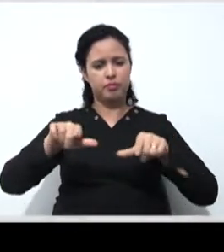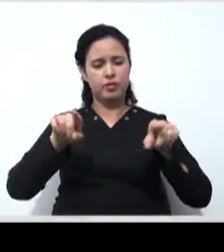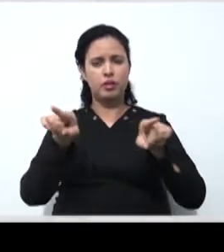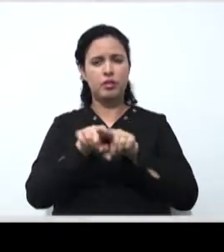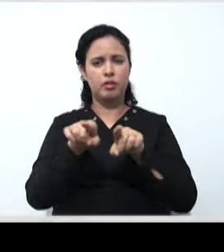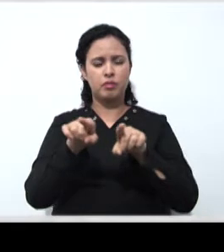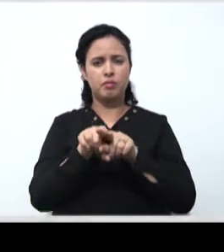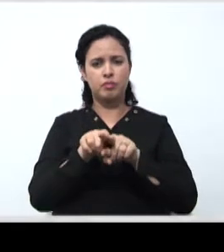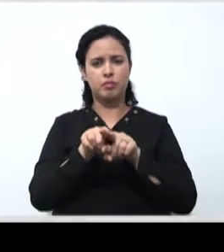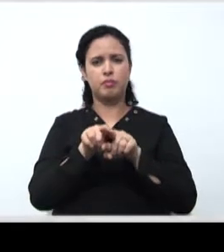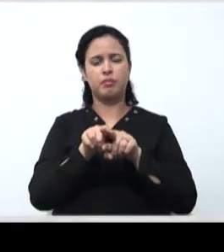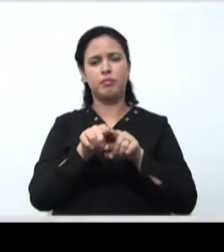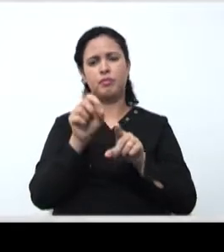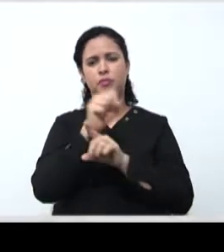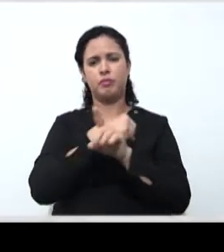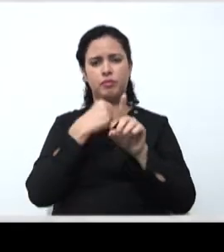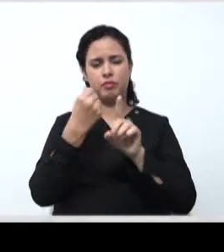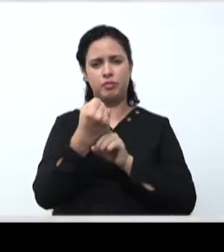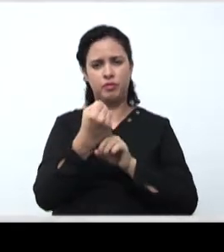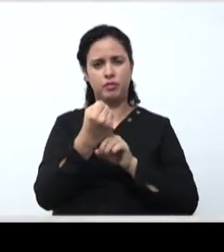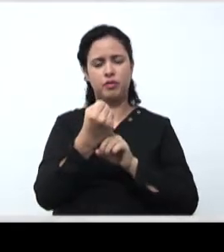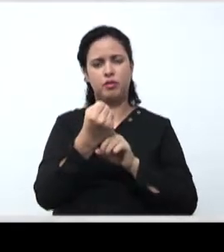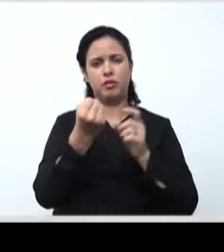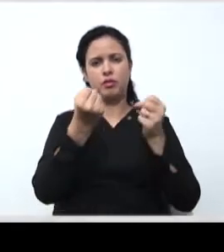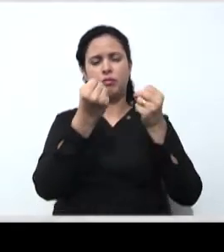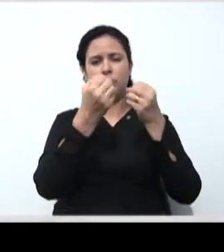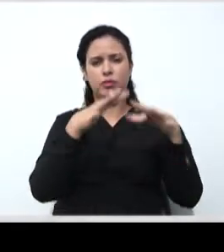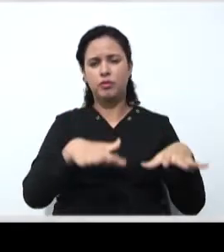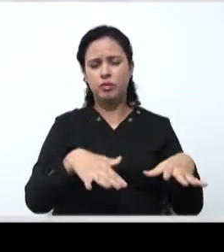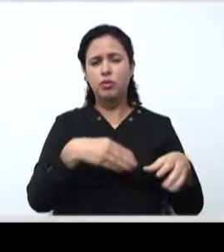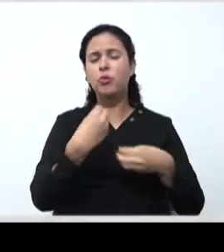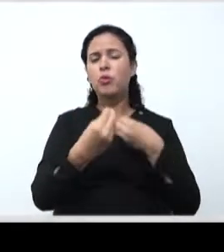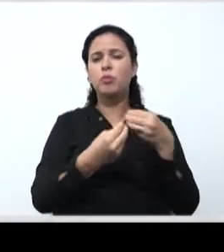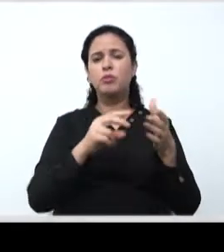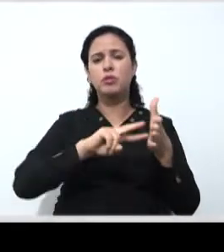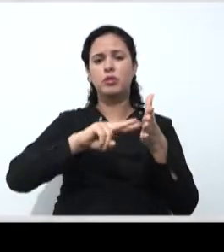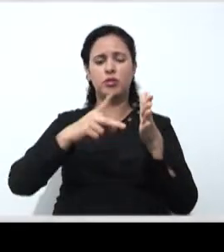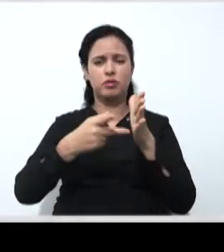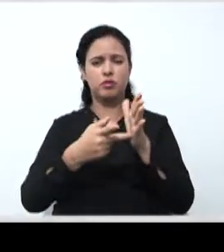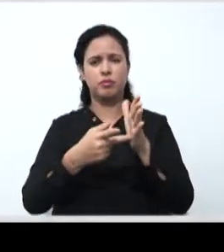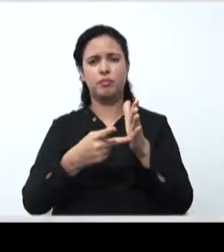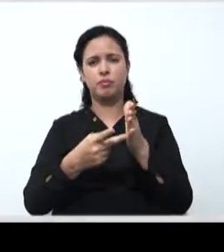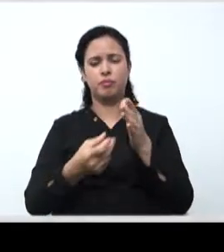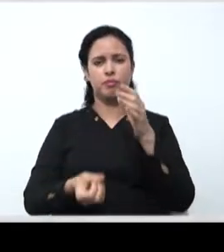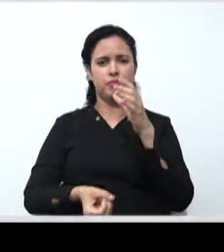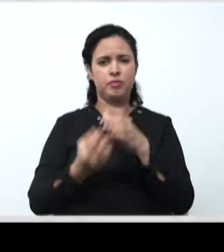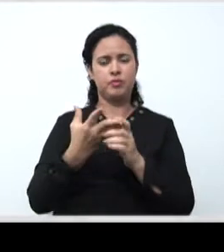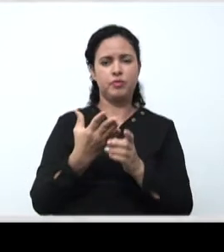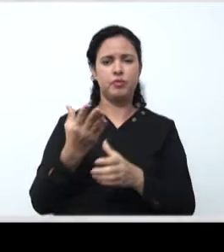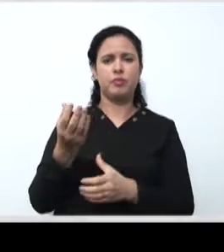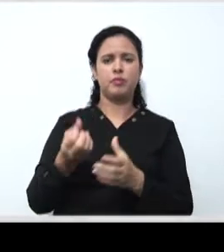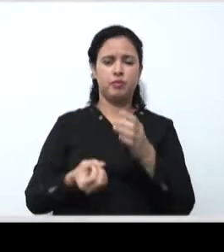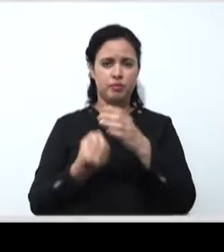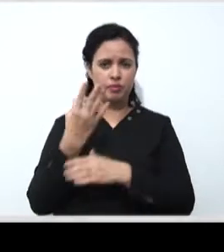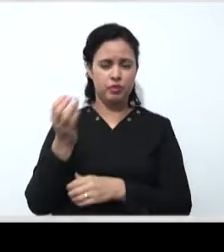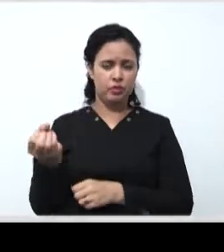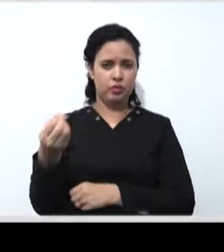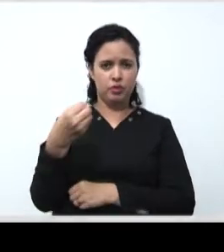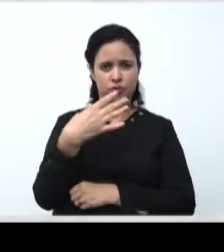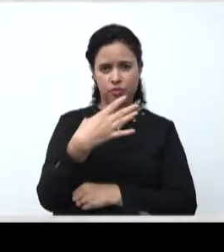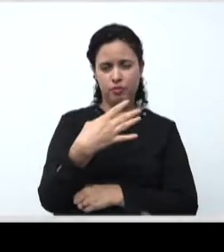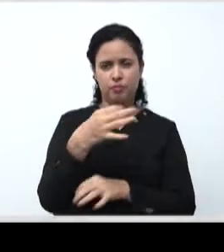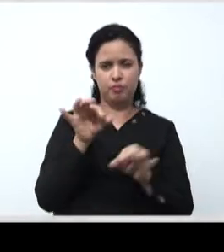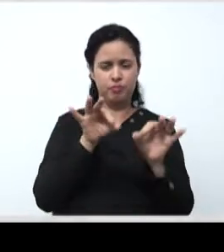vai destruir essa sociedade através de criação de novas formas de organização ou exploração de